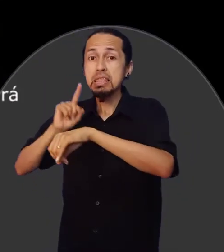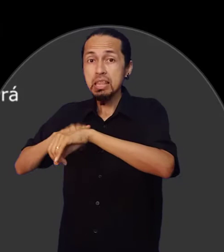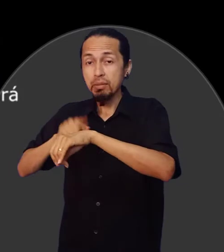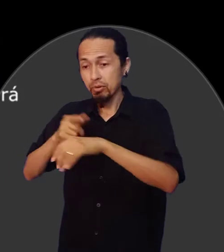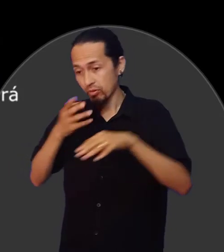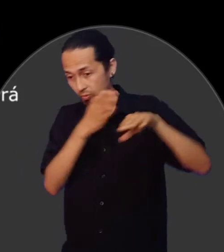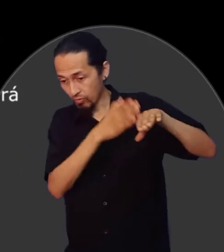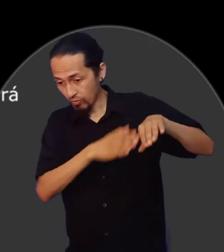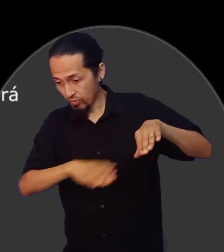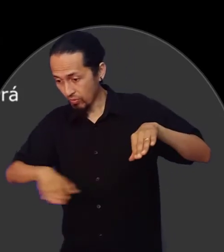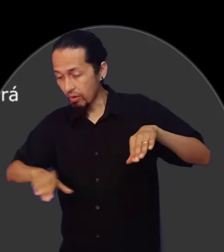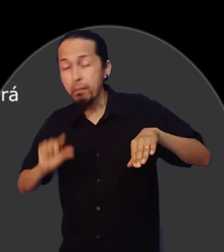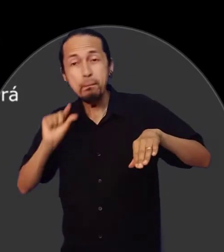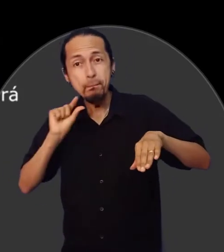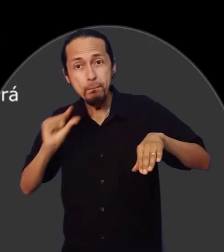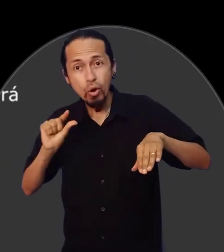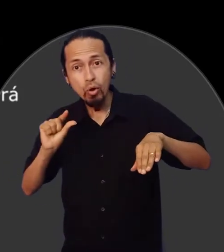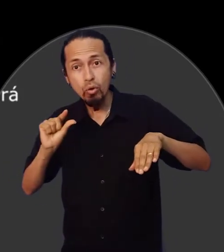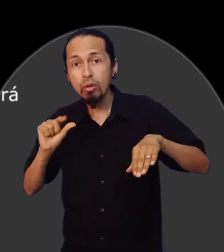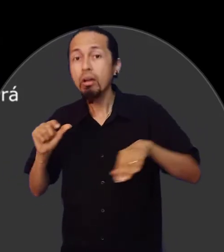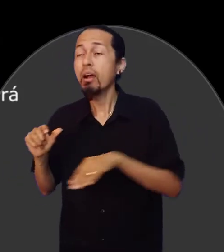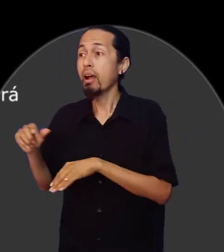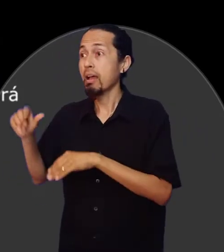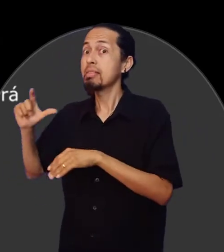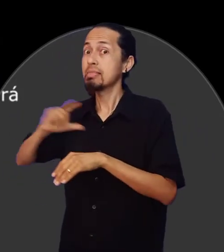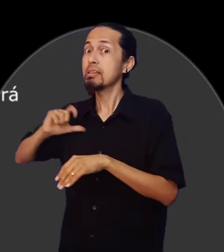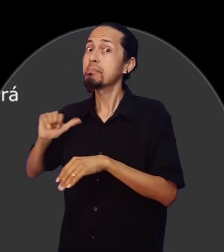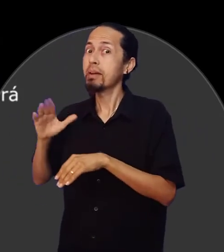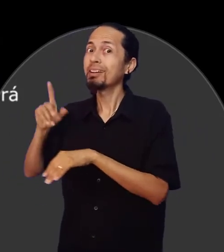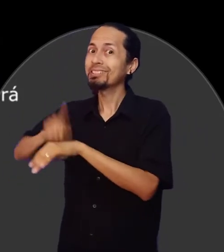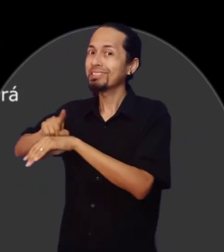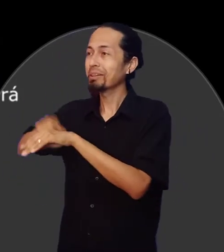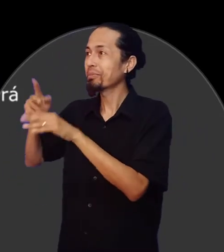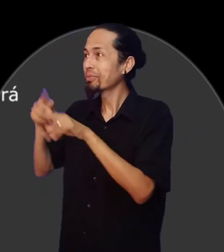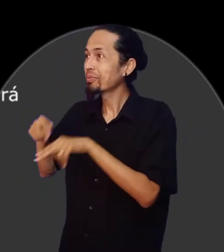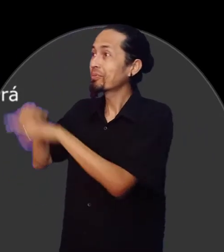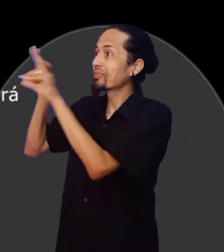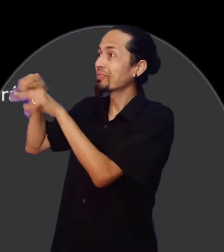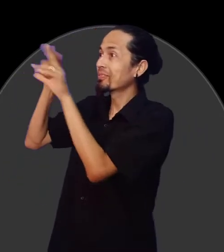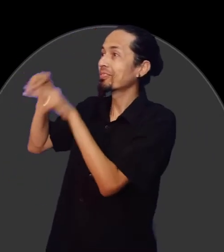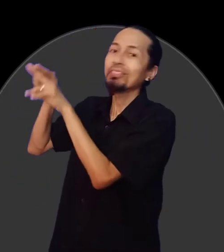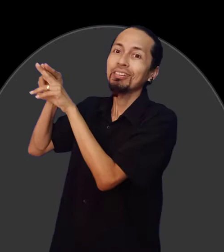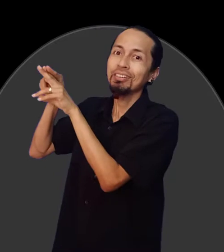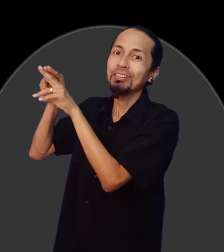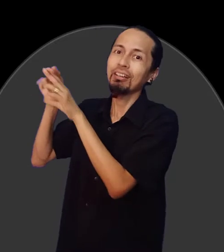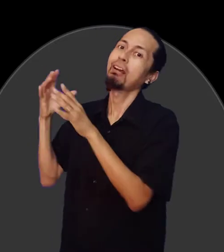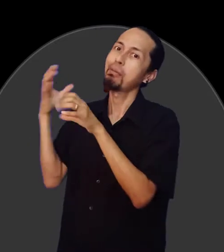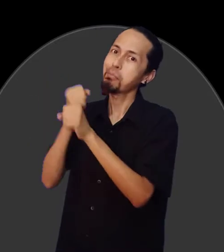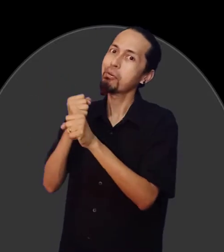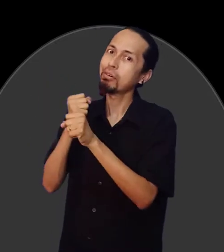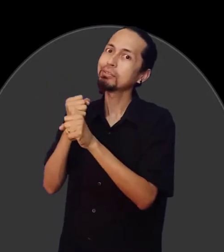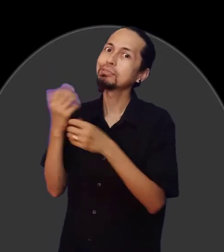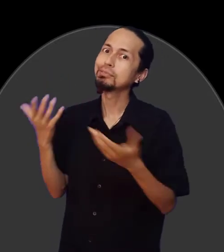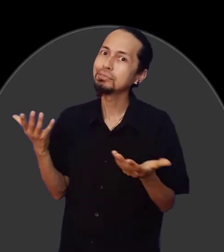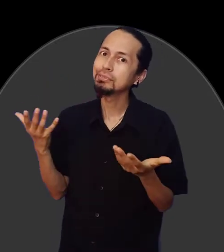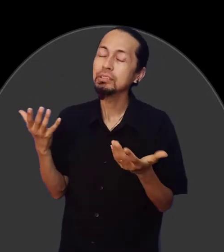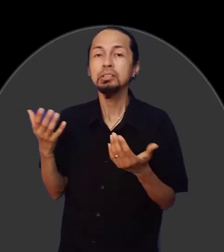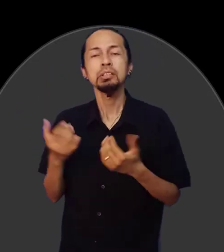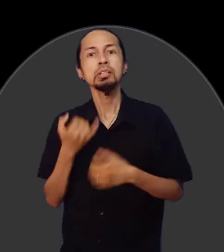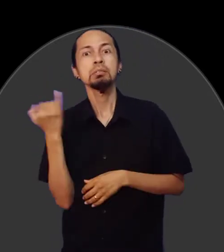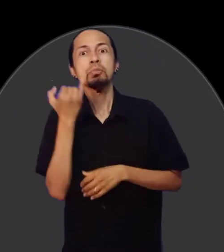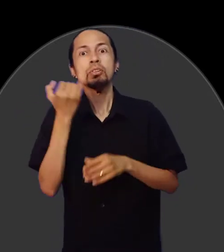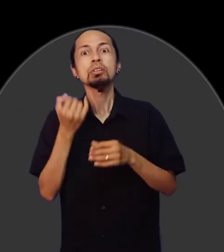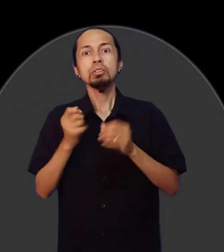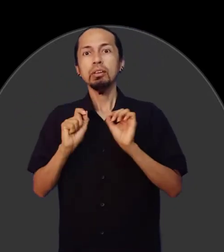extensão da rampa de um lado para o outro, mais tempo lhe sobrará para fazer a manobra que conta o ponto. Por isso é importante fazer uma pista